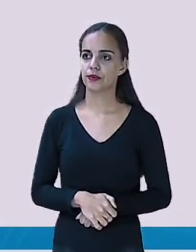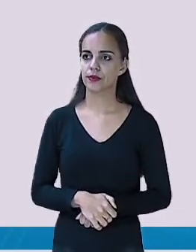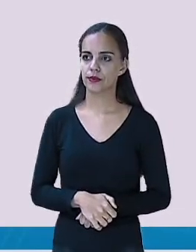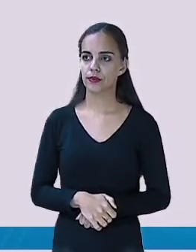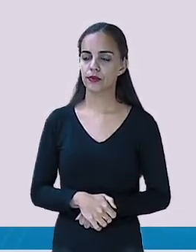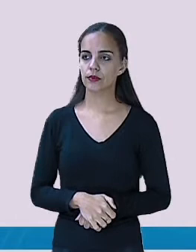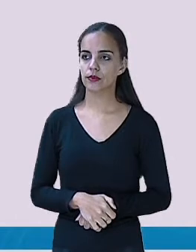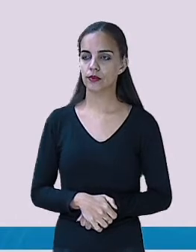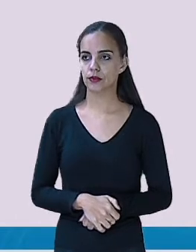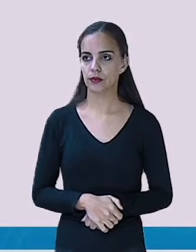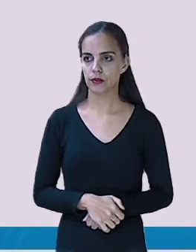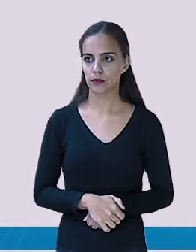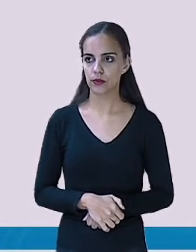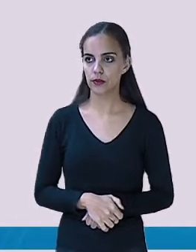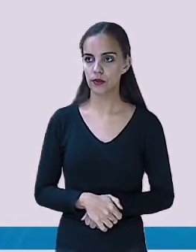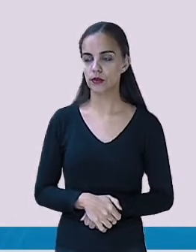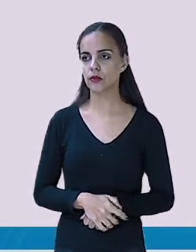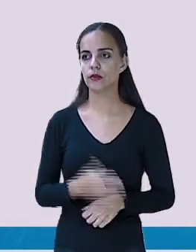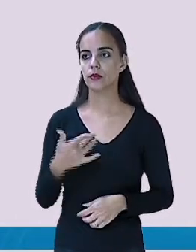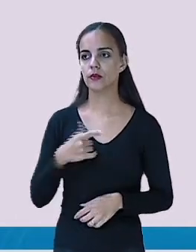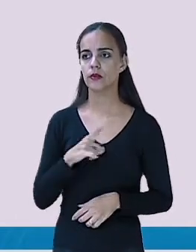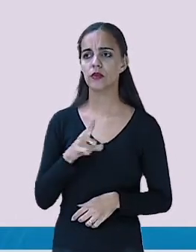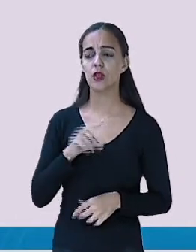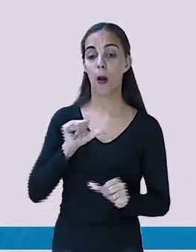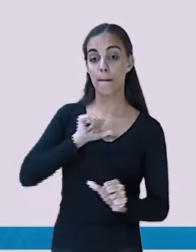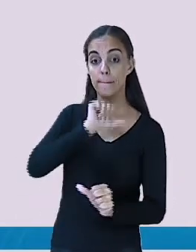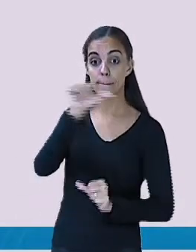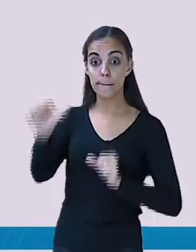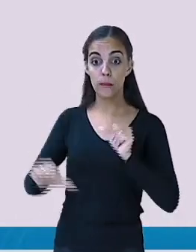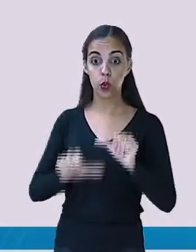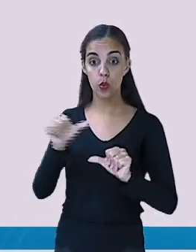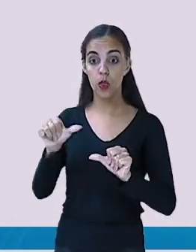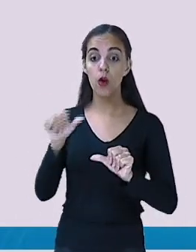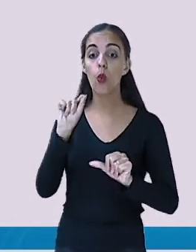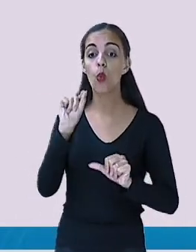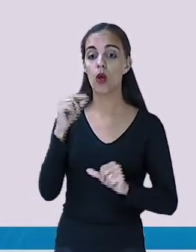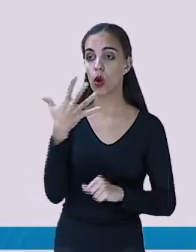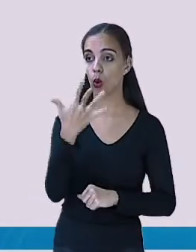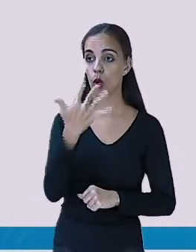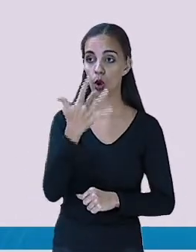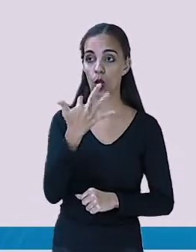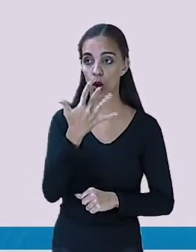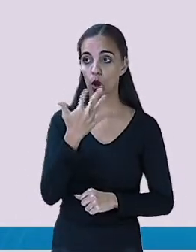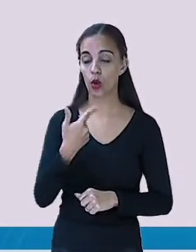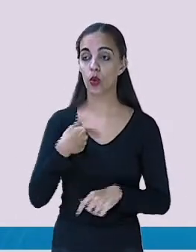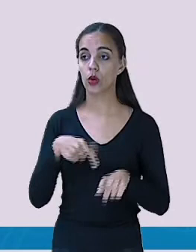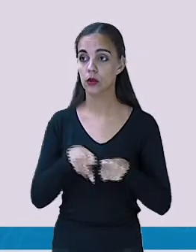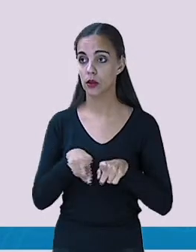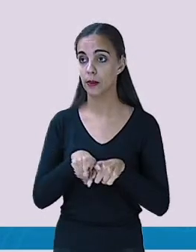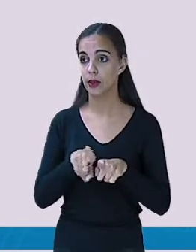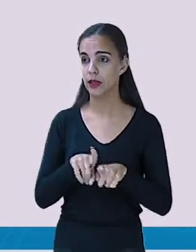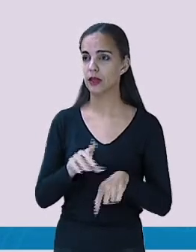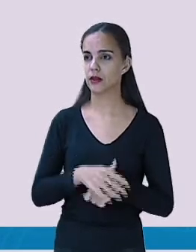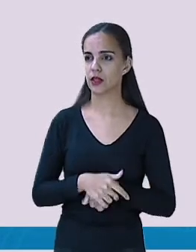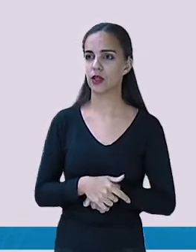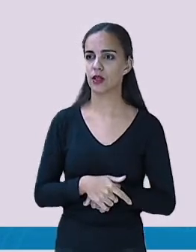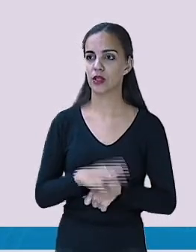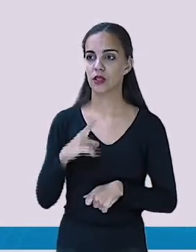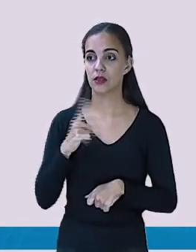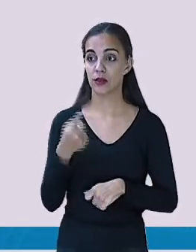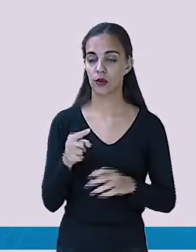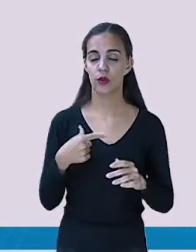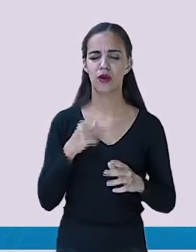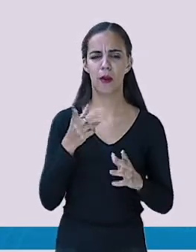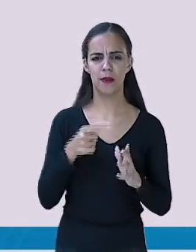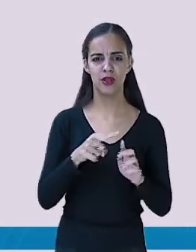é transformação química mudança de cor lembram da maçã e ela foi